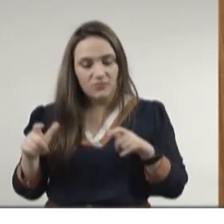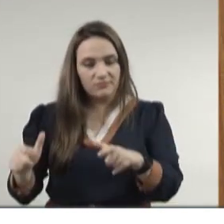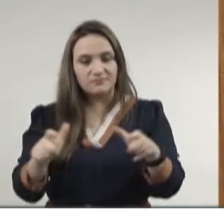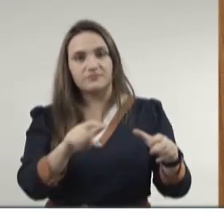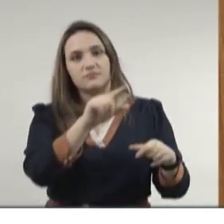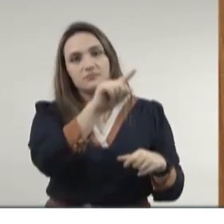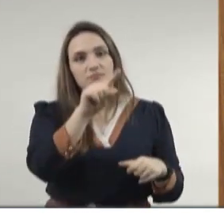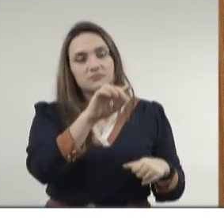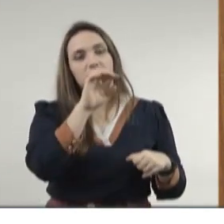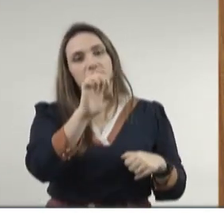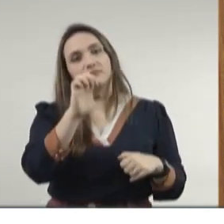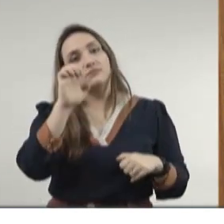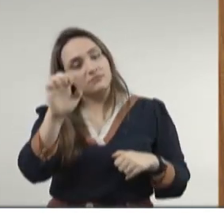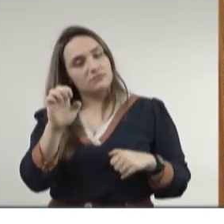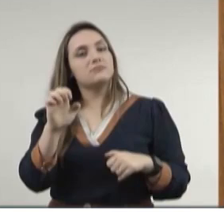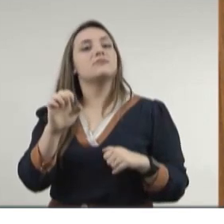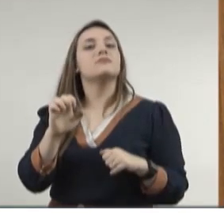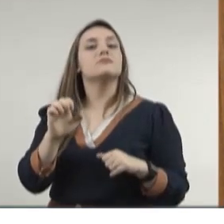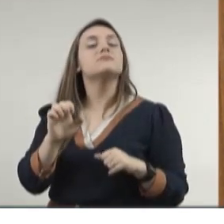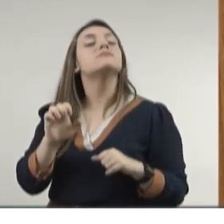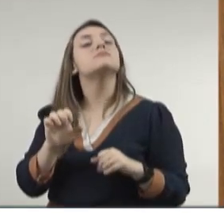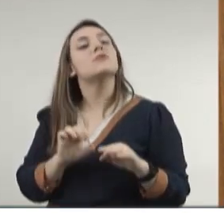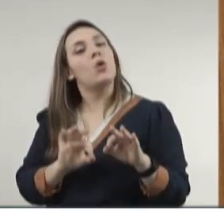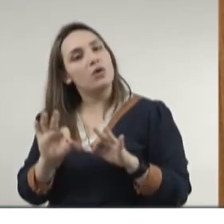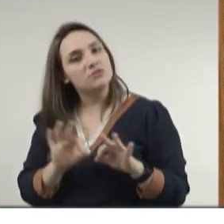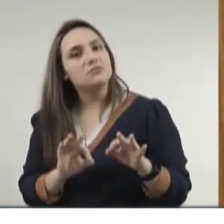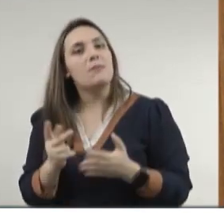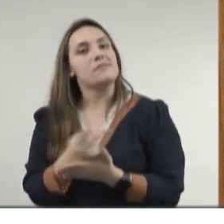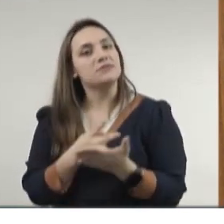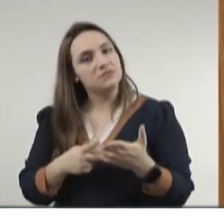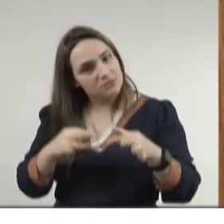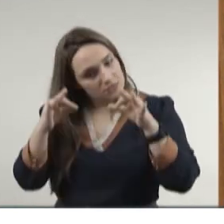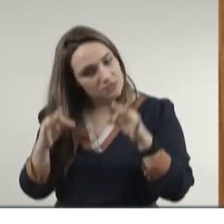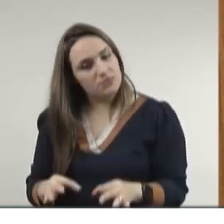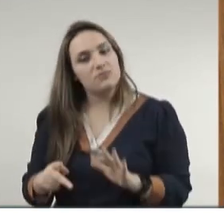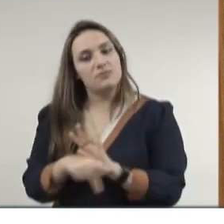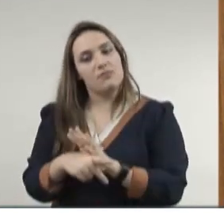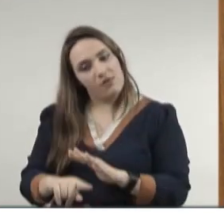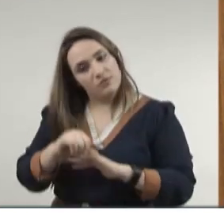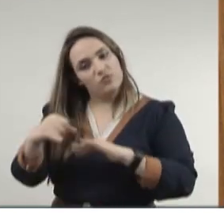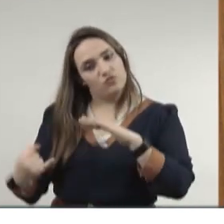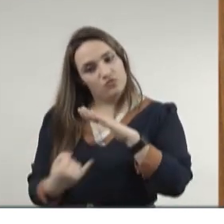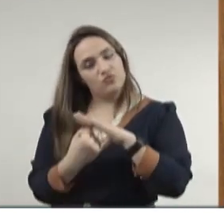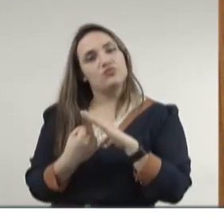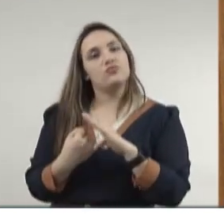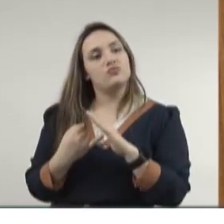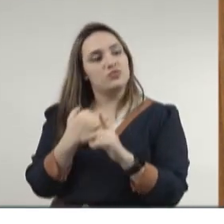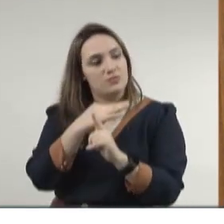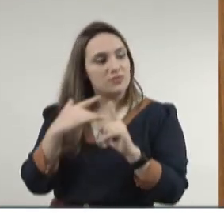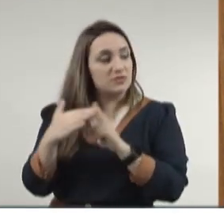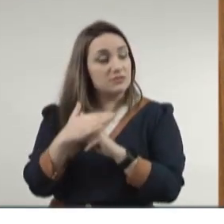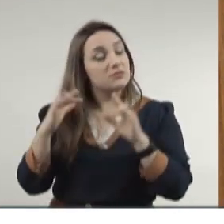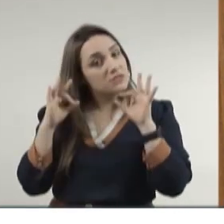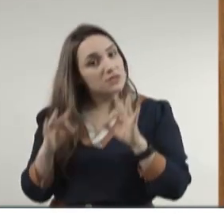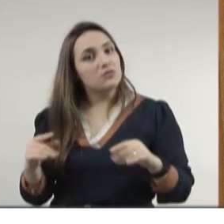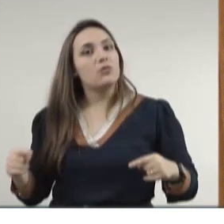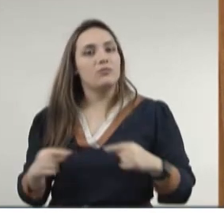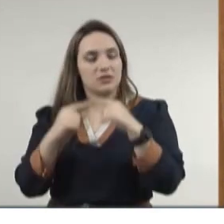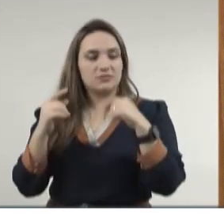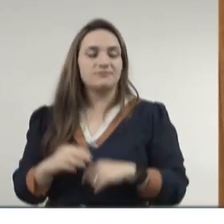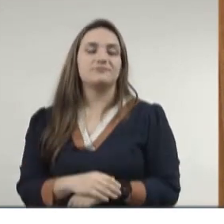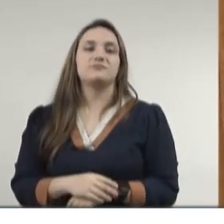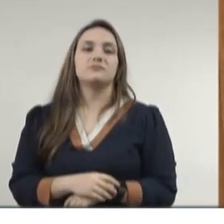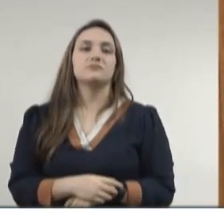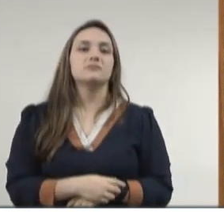ZE, devidamente elaborados e aprovado pelo órgão ambiental competente, que considere